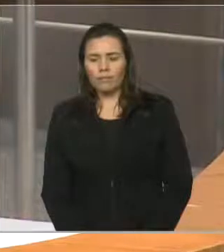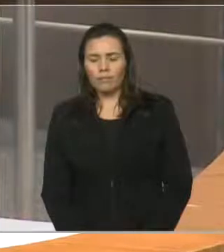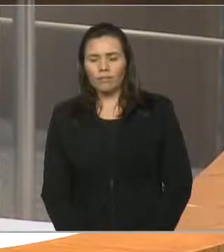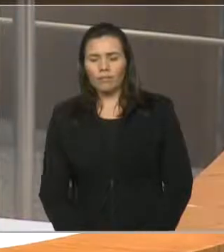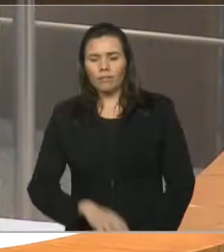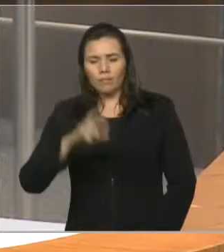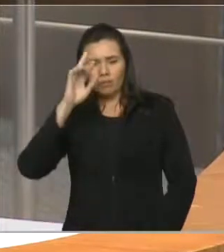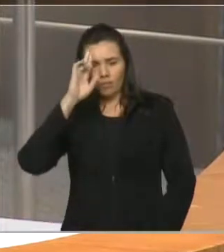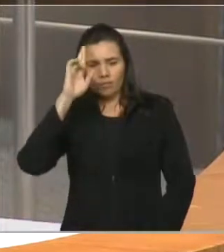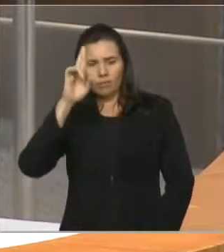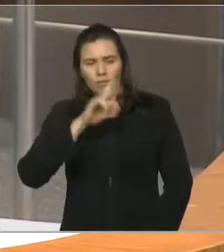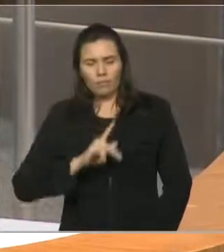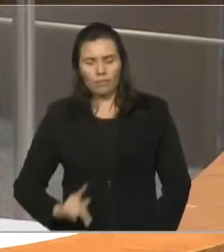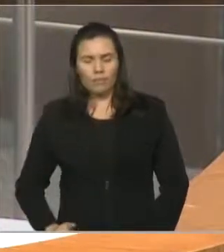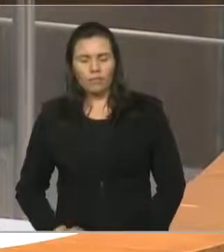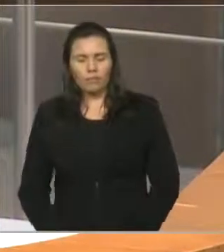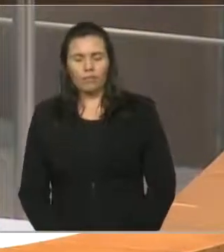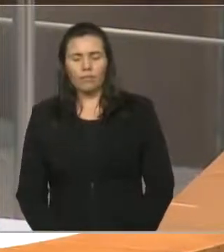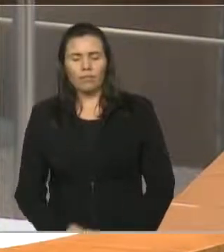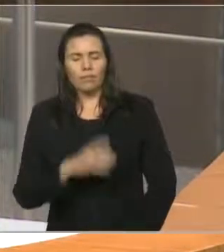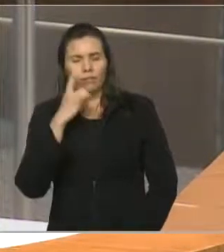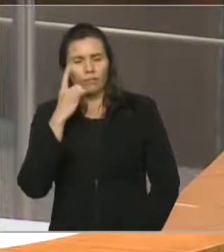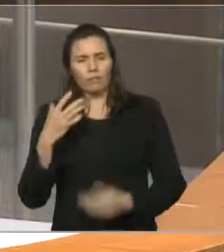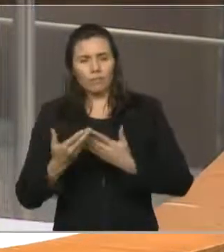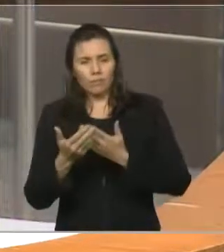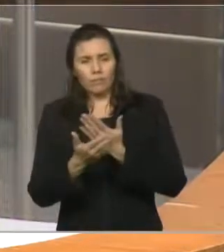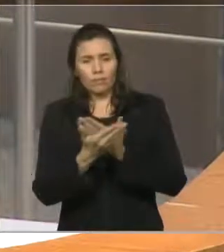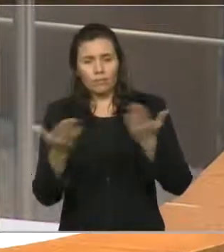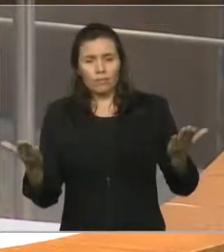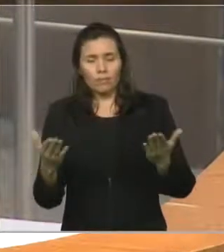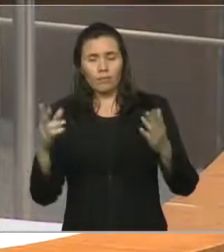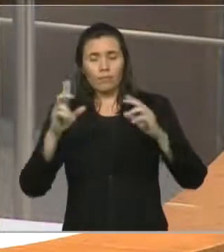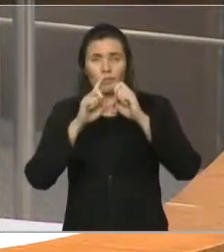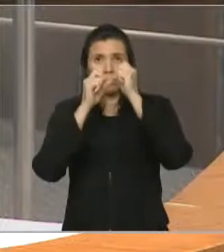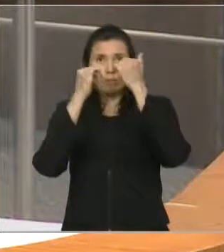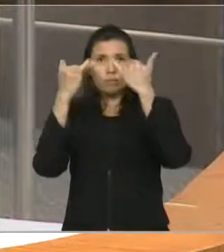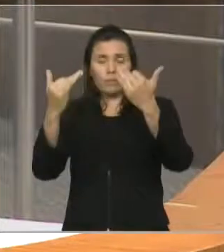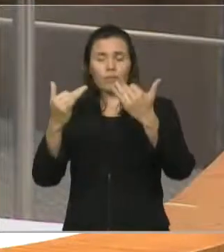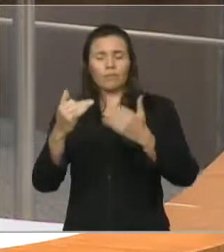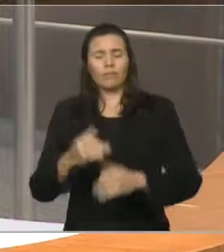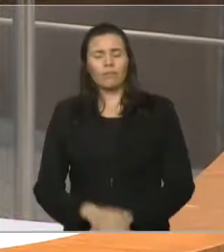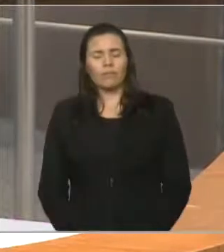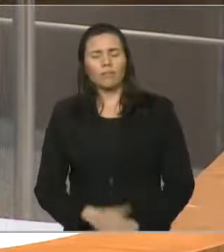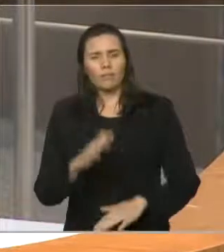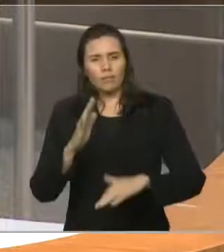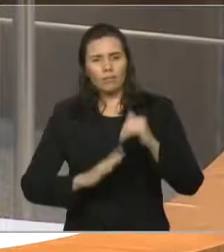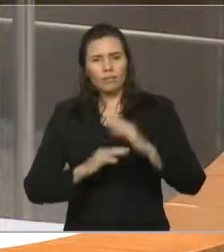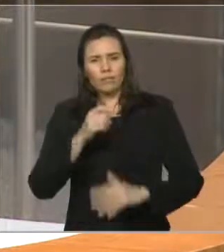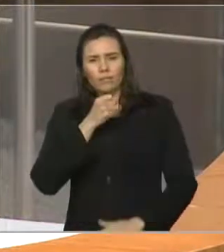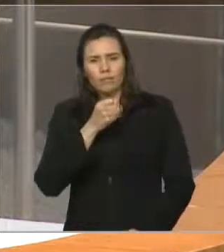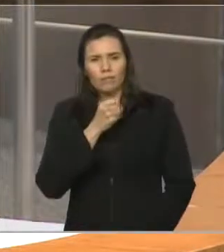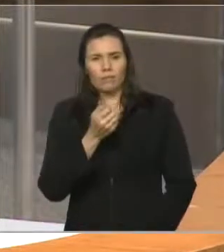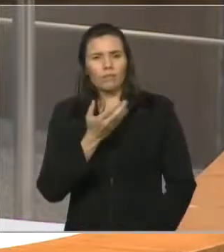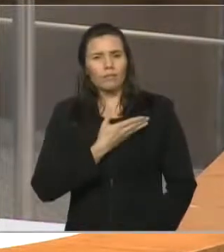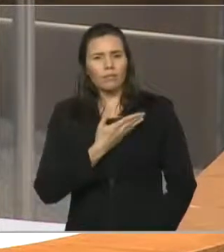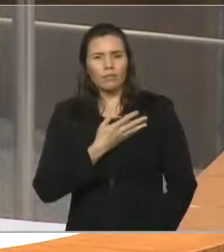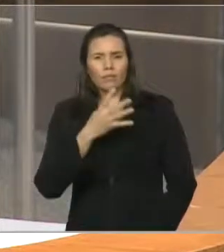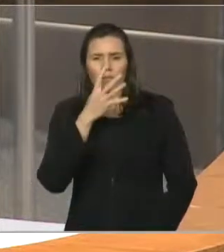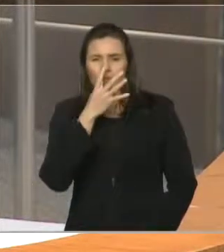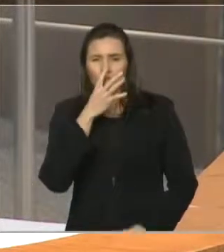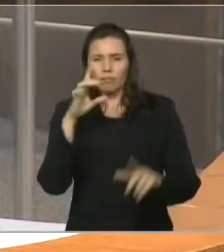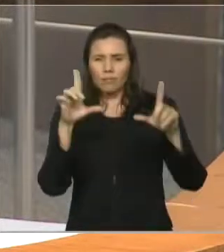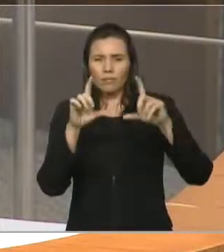Senhor presidente, senhores deputados, galeria, profissionais de imprensa, amigos que nos assistem pela